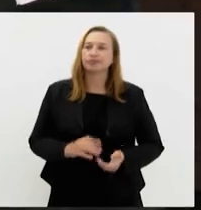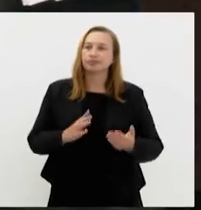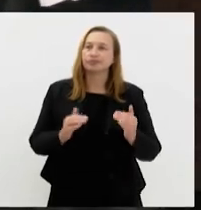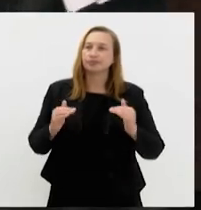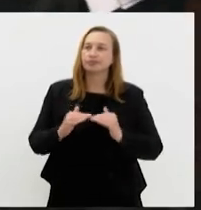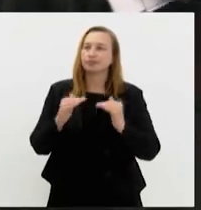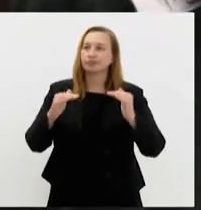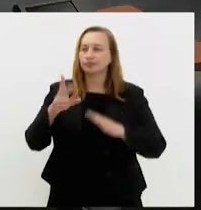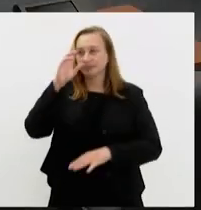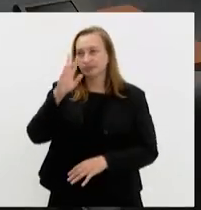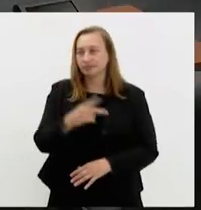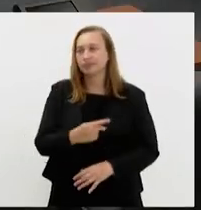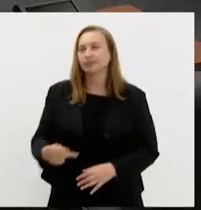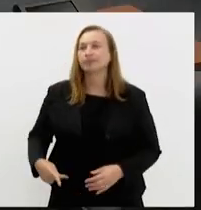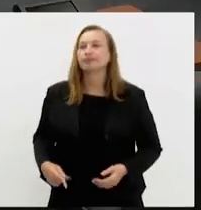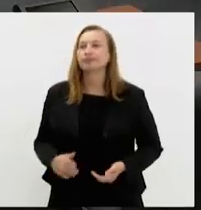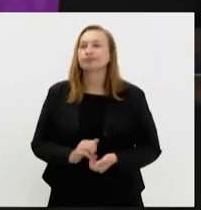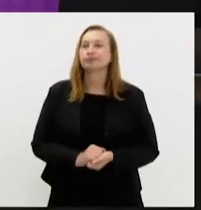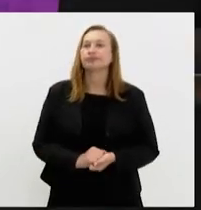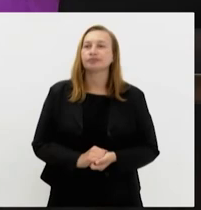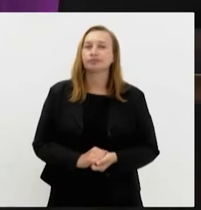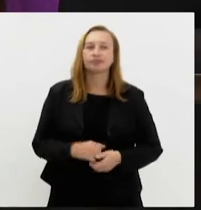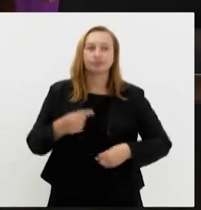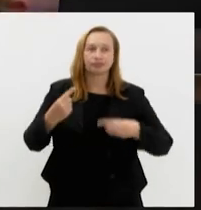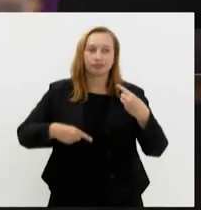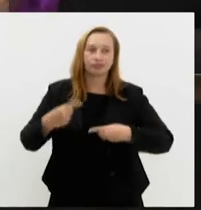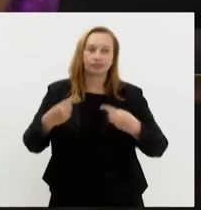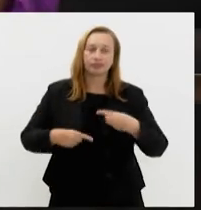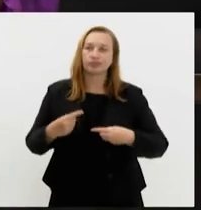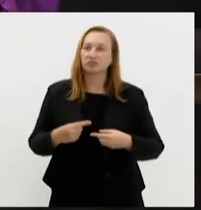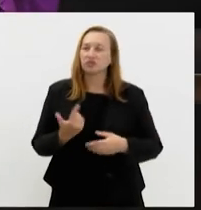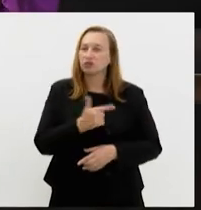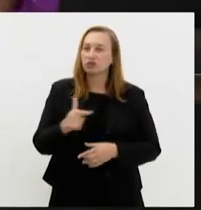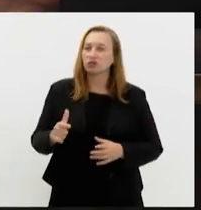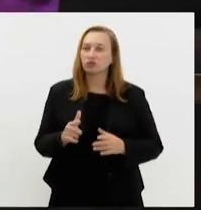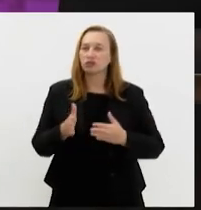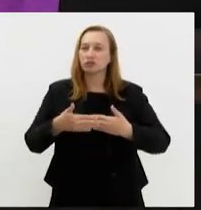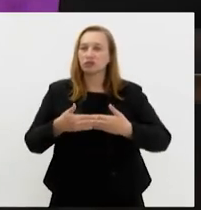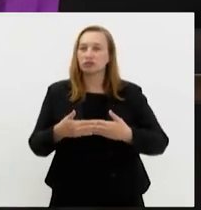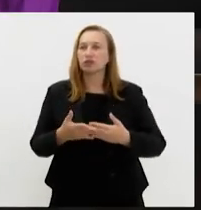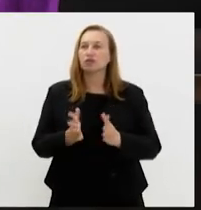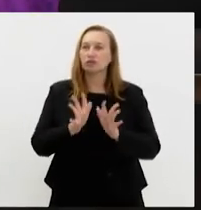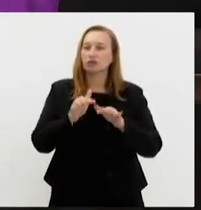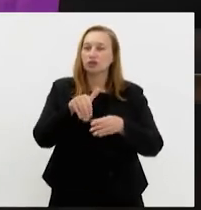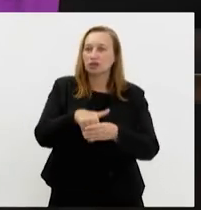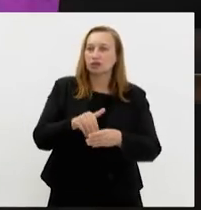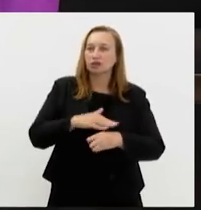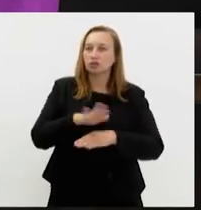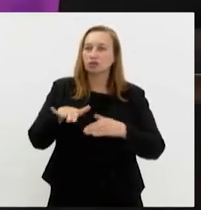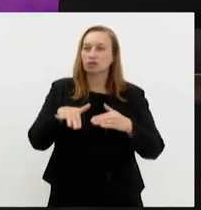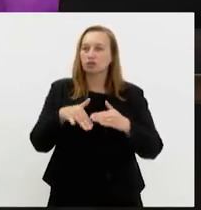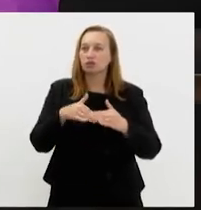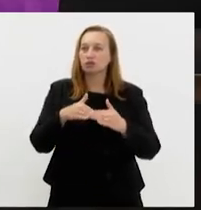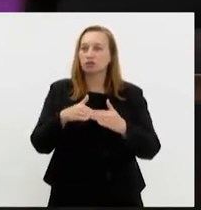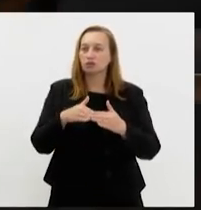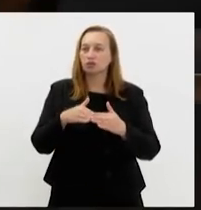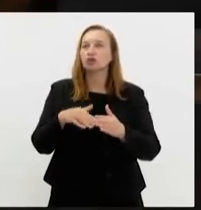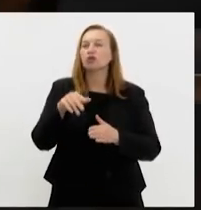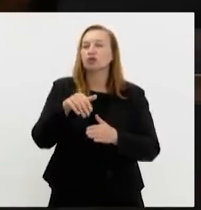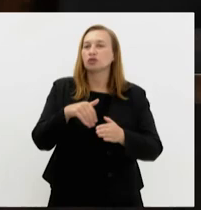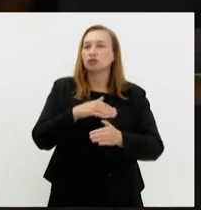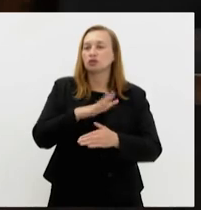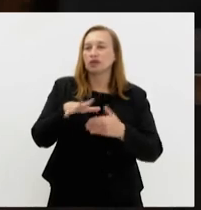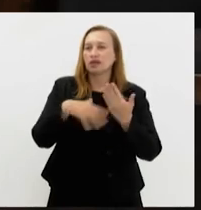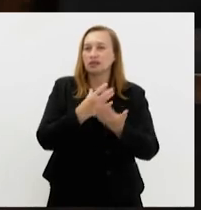Favorável, presidente. Com os pareceres emitidos em discussão, não havendo o que queira discutir, encerrada a discussão, em votação, os senhores que